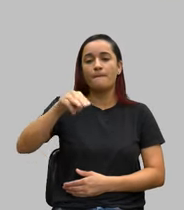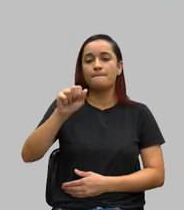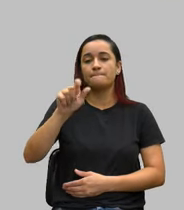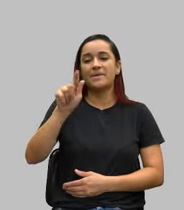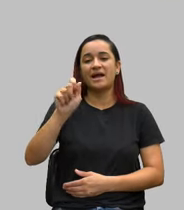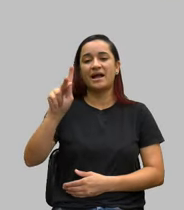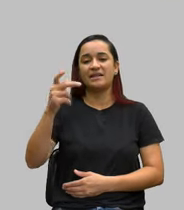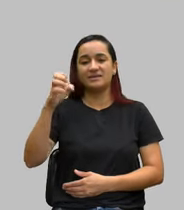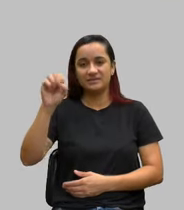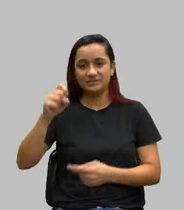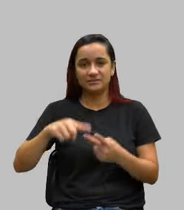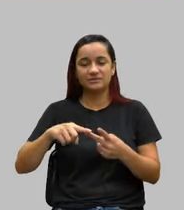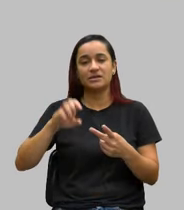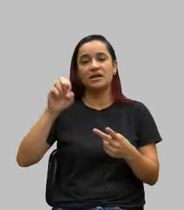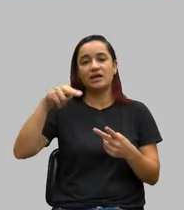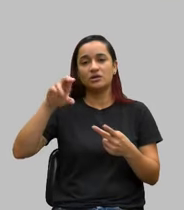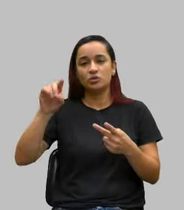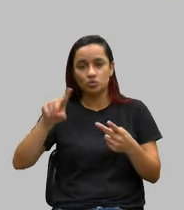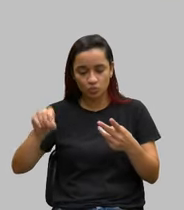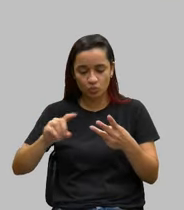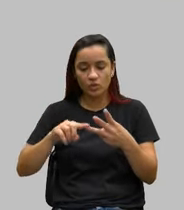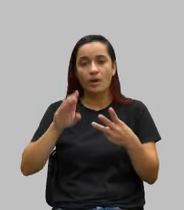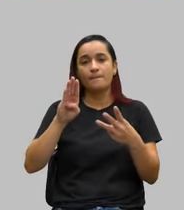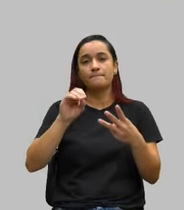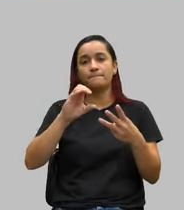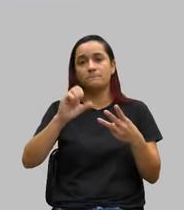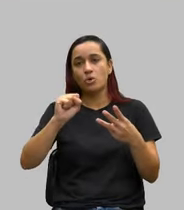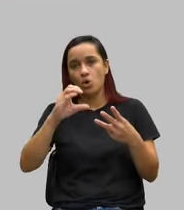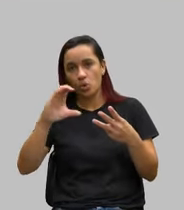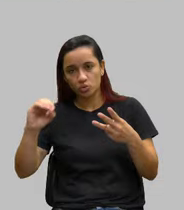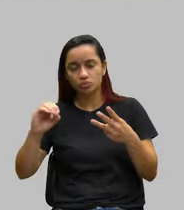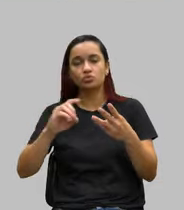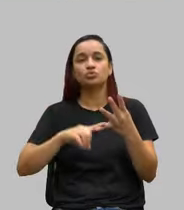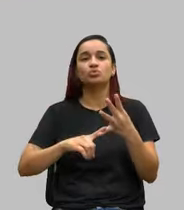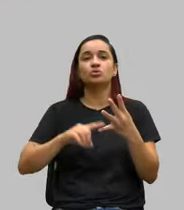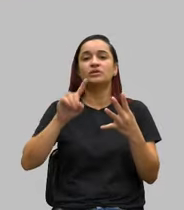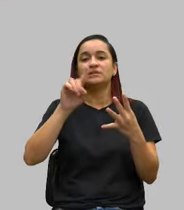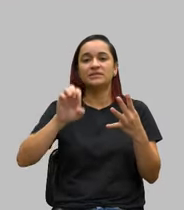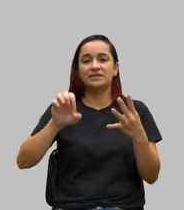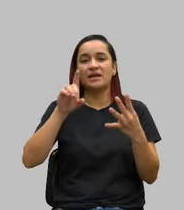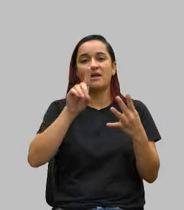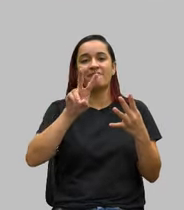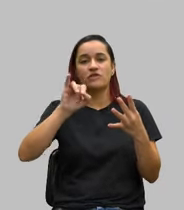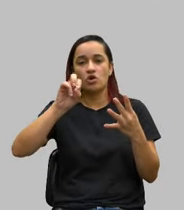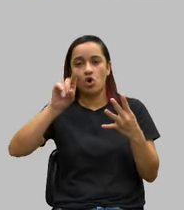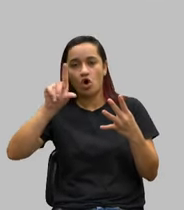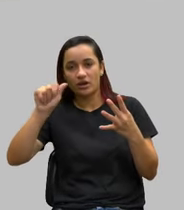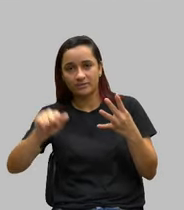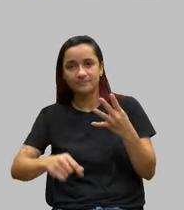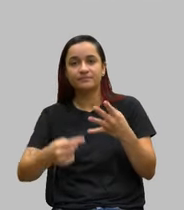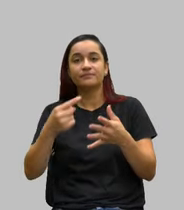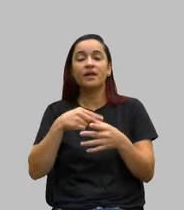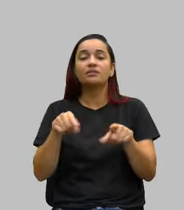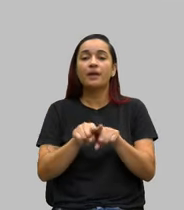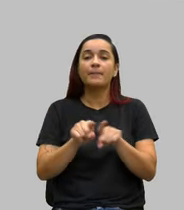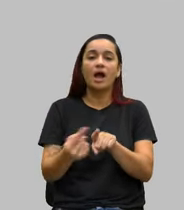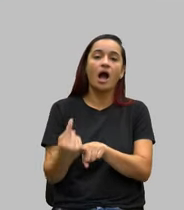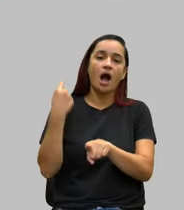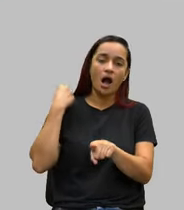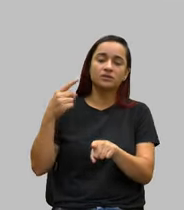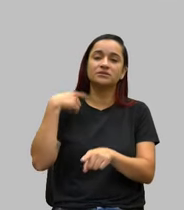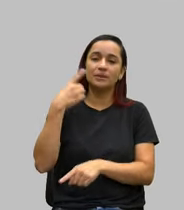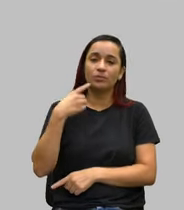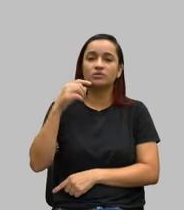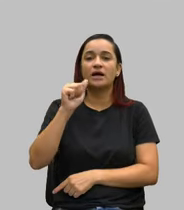Enis Cândido Deputado Bosco Deputado zela viola também registramos a presença que aqui esteve também Deputado Antônio Carlos